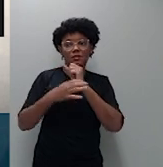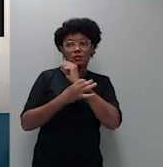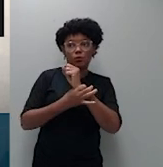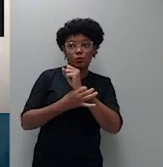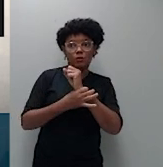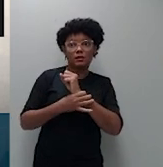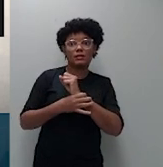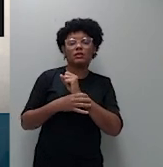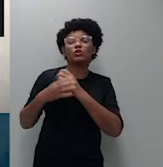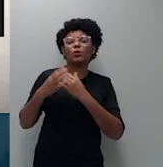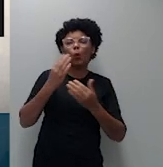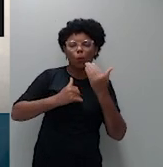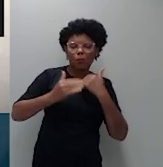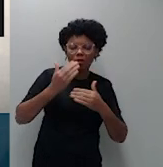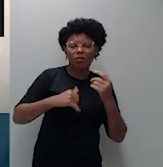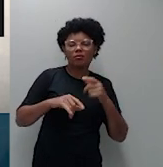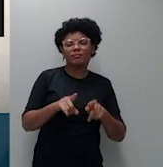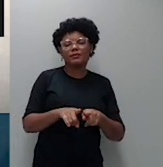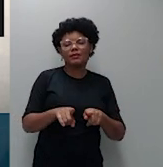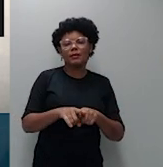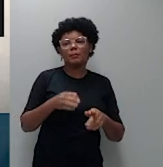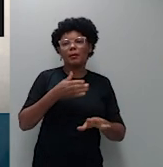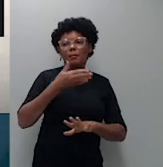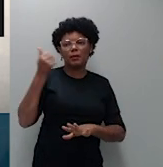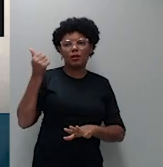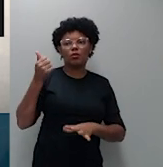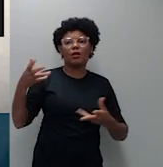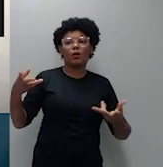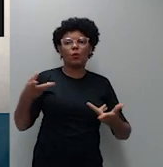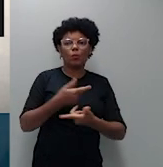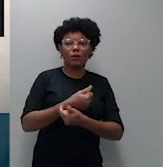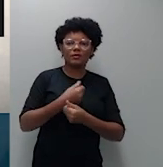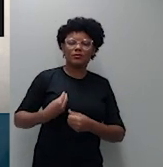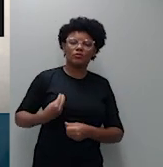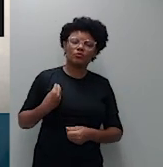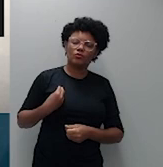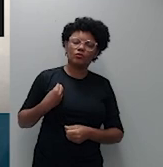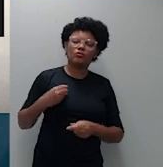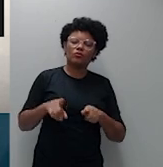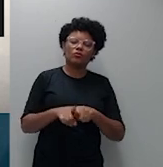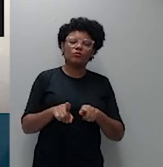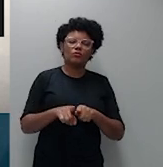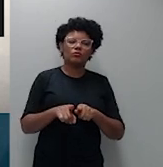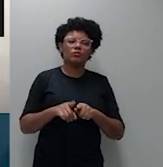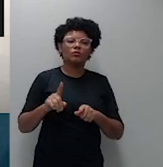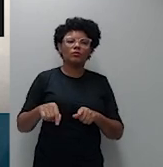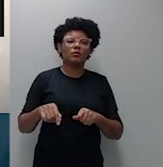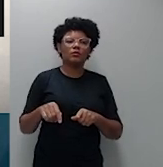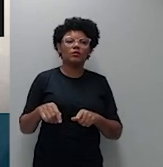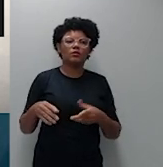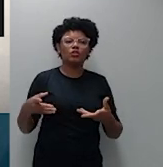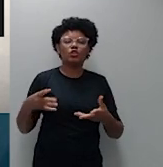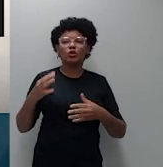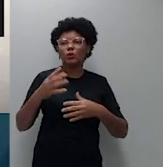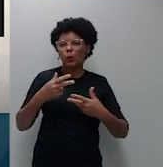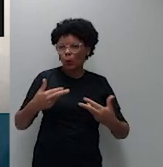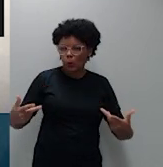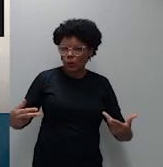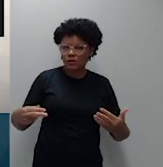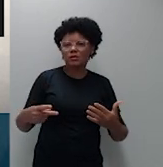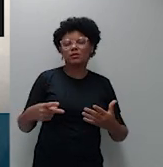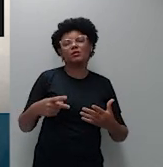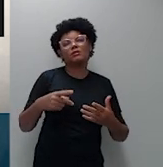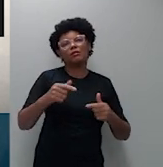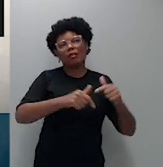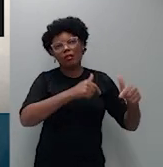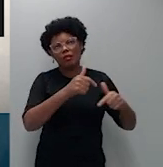assim como a melhoria da qualidade de vida especialmente No que diz respeito à qualidade de produtos e serviços precedentes do